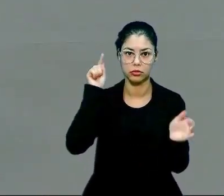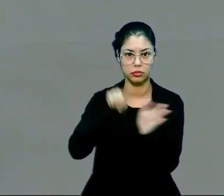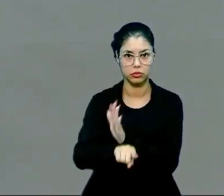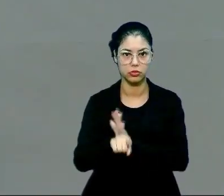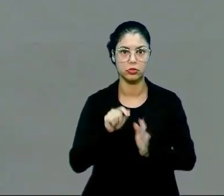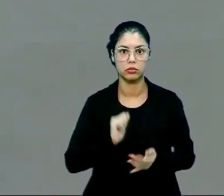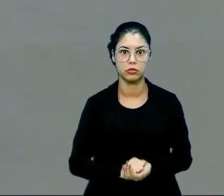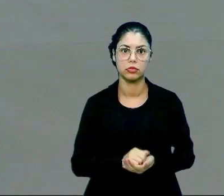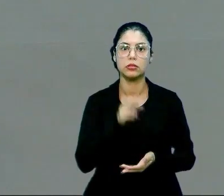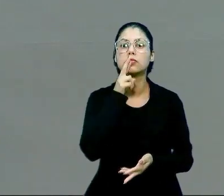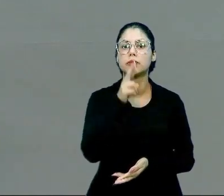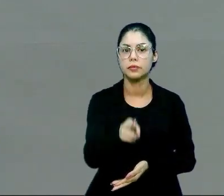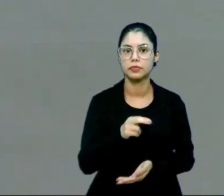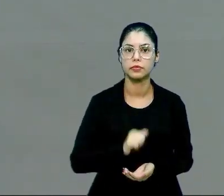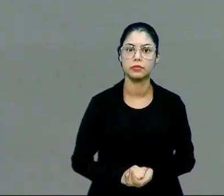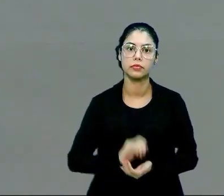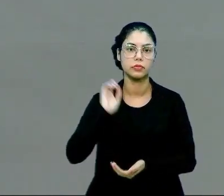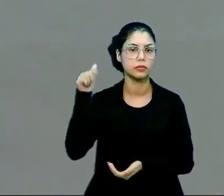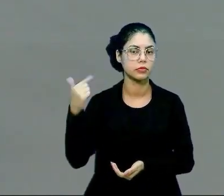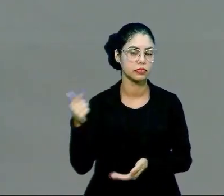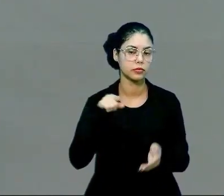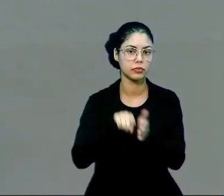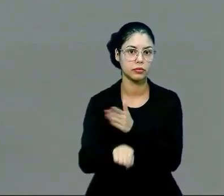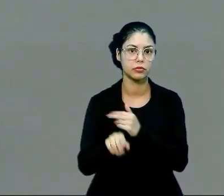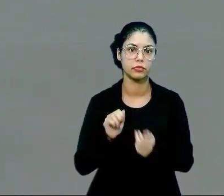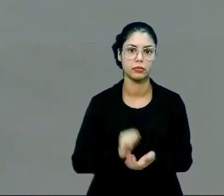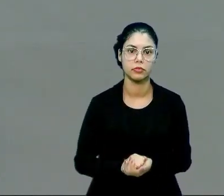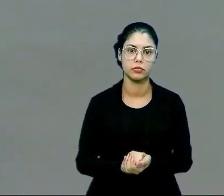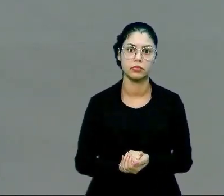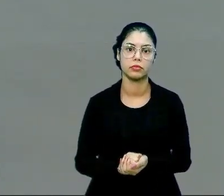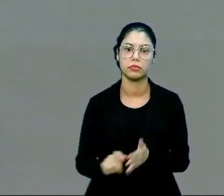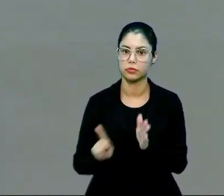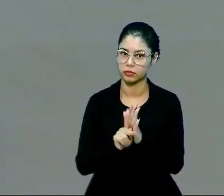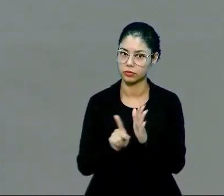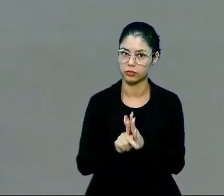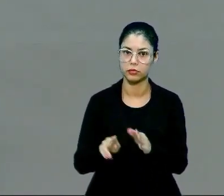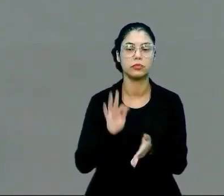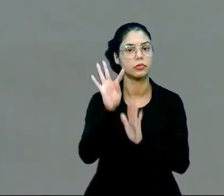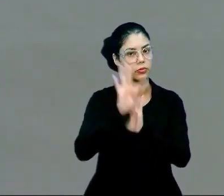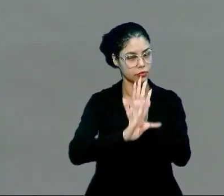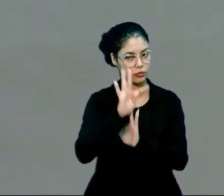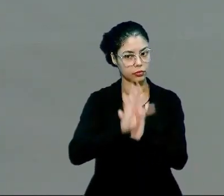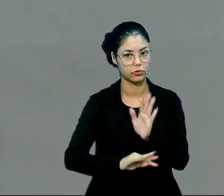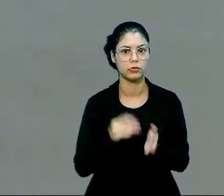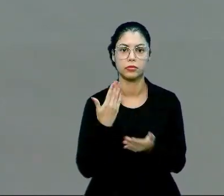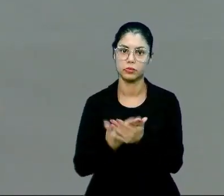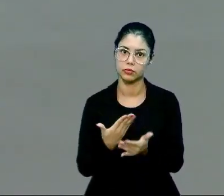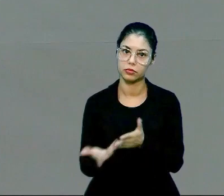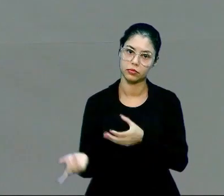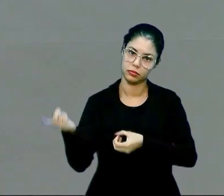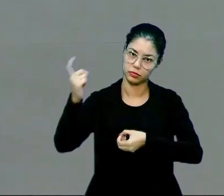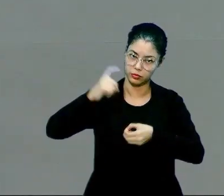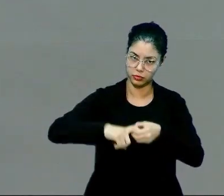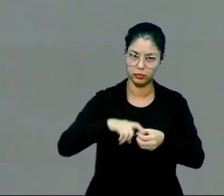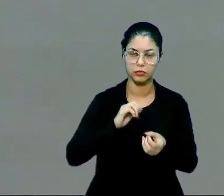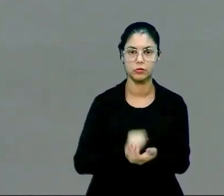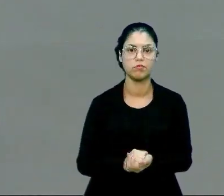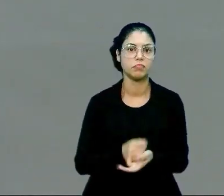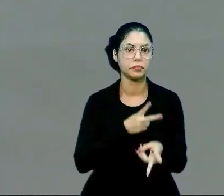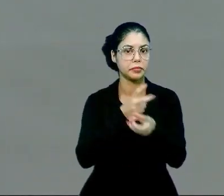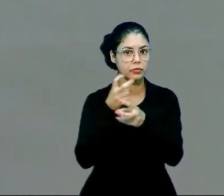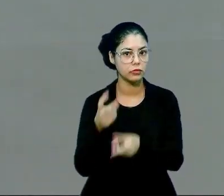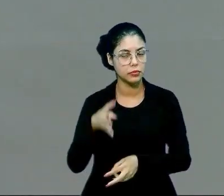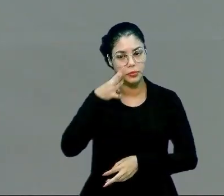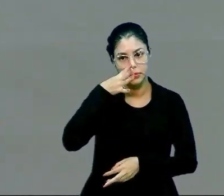pergunta, e aí a resposta para aquelas perguntas seriam a sua tese? Pois é, essa aula você pode voltar, você